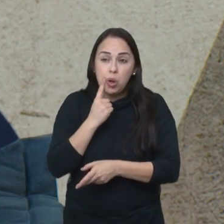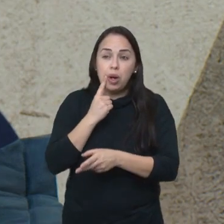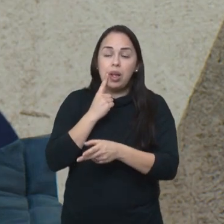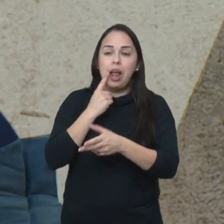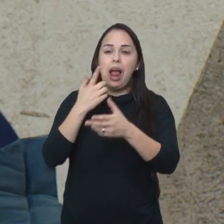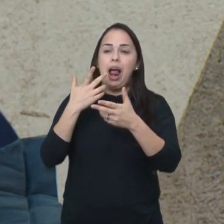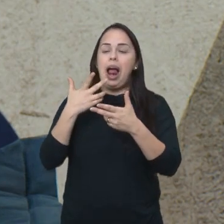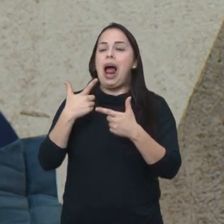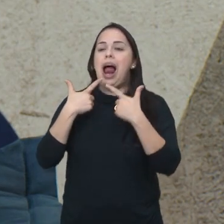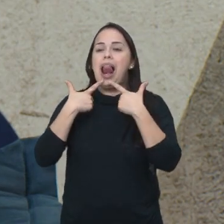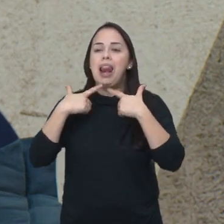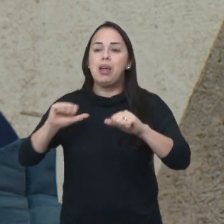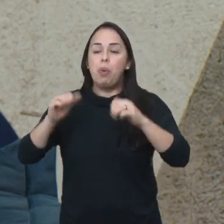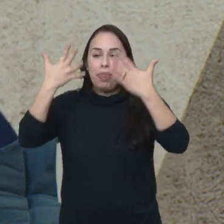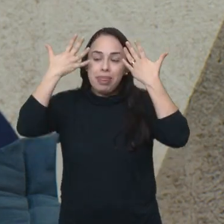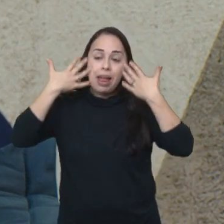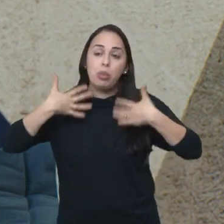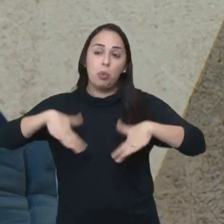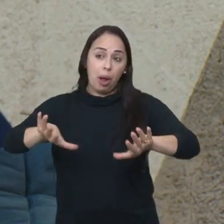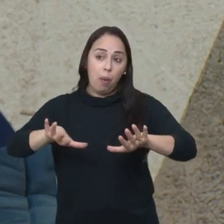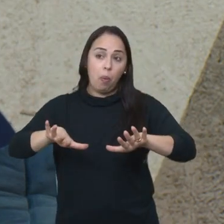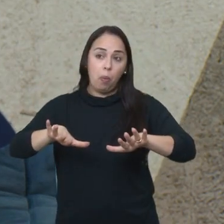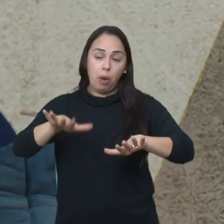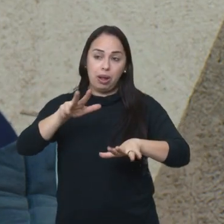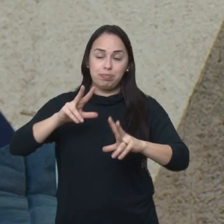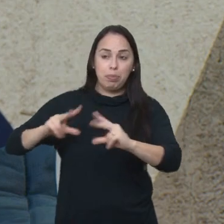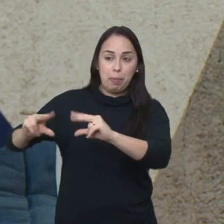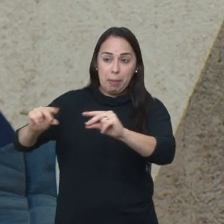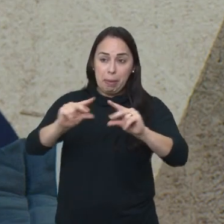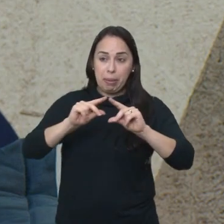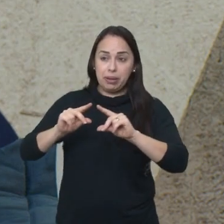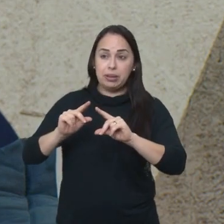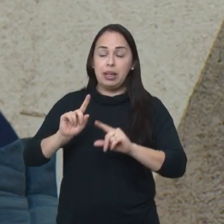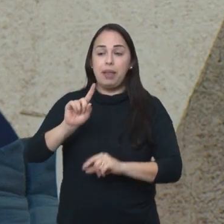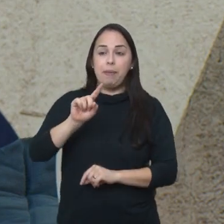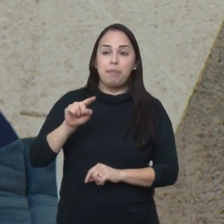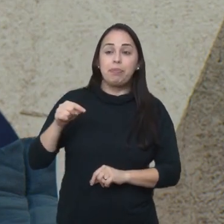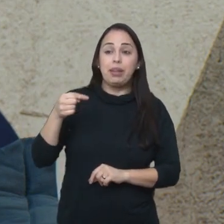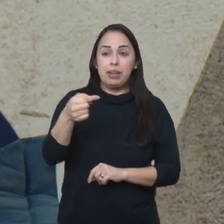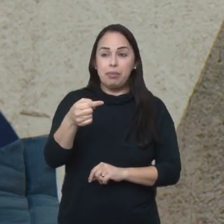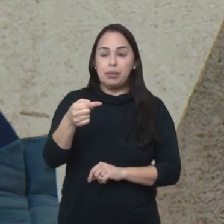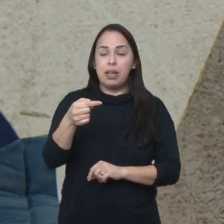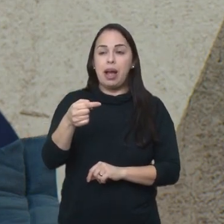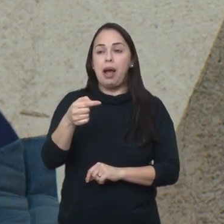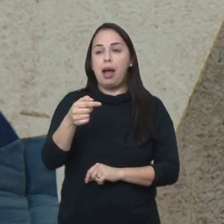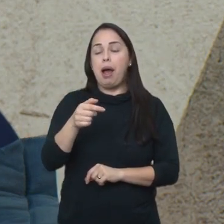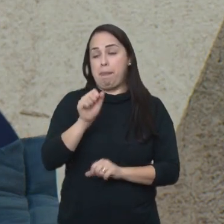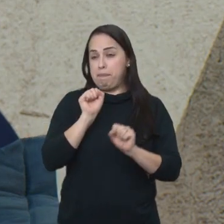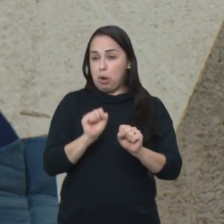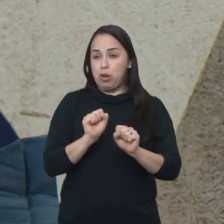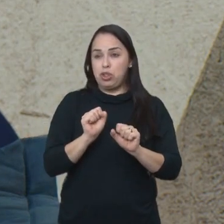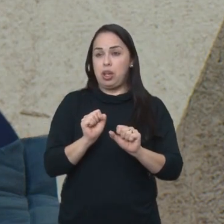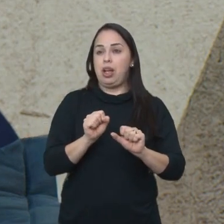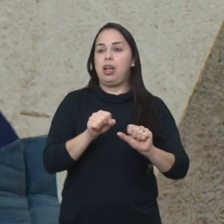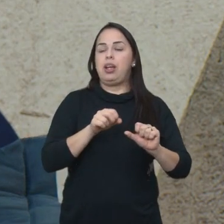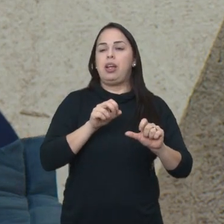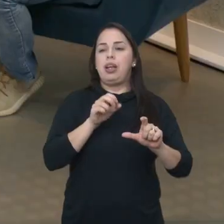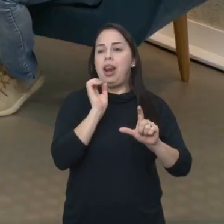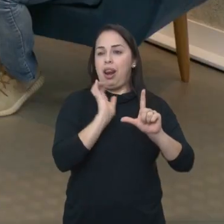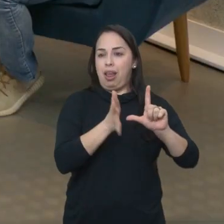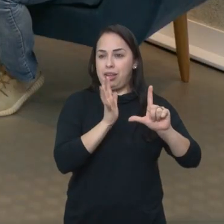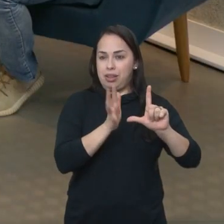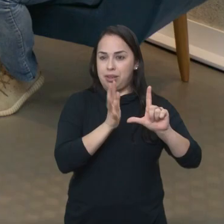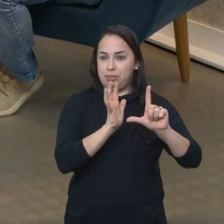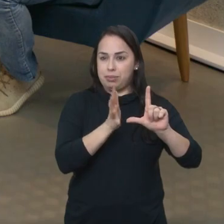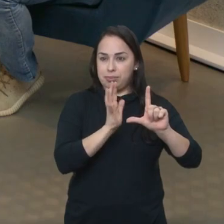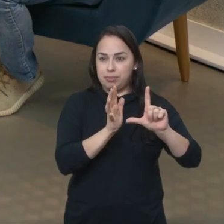a língua, digamos que assim, natura, né? E aí, depois disso, a pessoa pode fazer letras libras, que